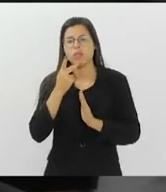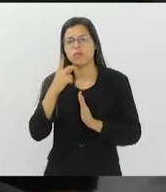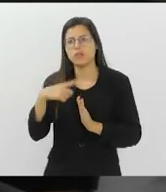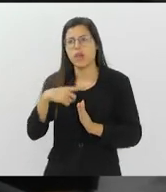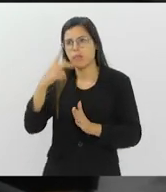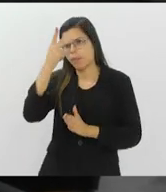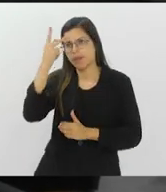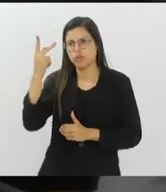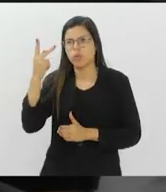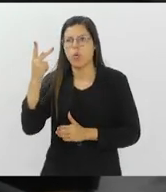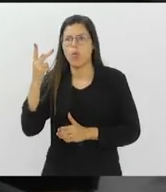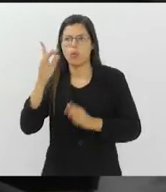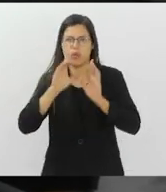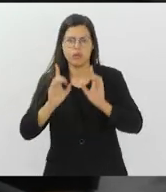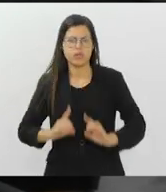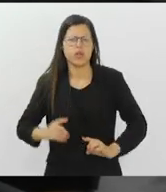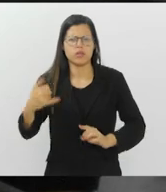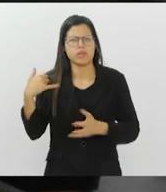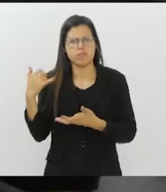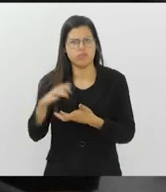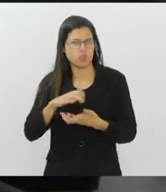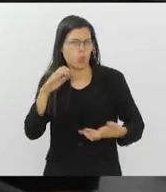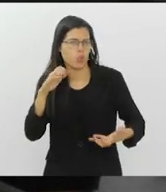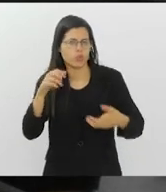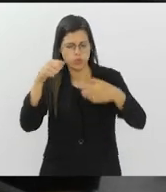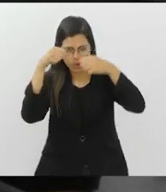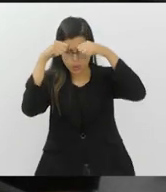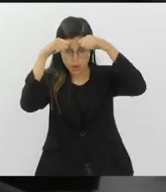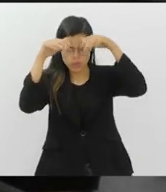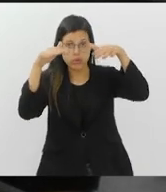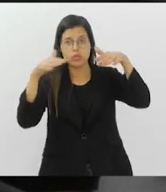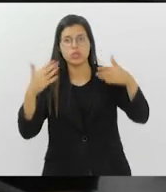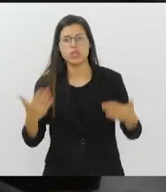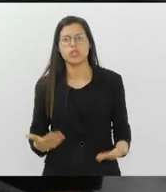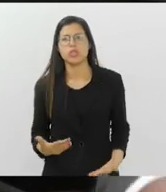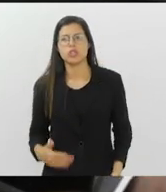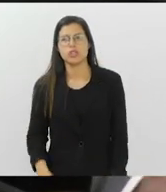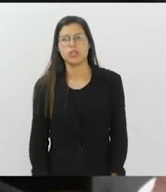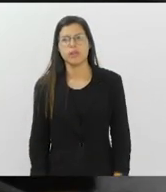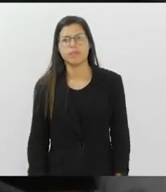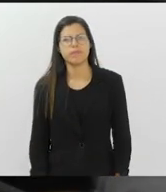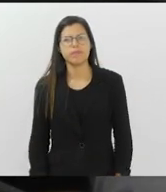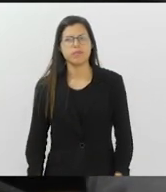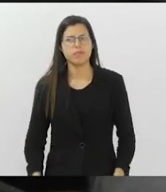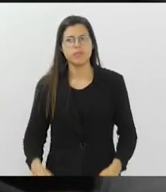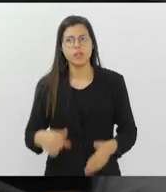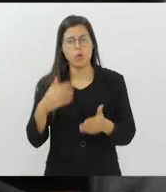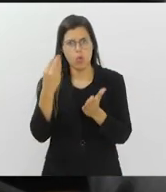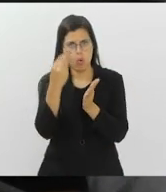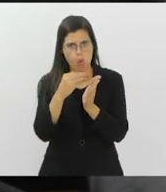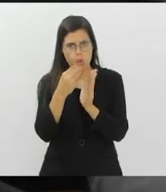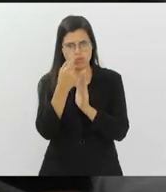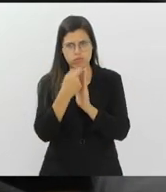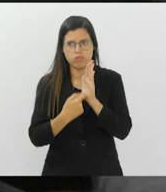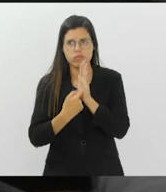um idoso, um autista, qualquer pessoa com alguma questão na declaração de saúde,